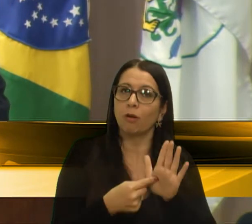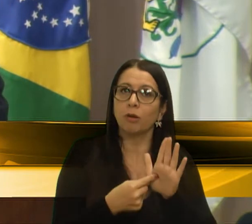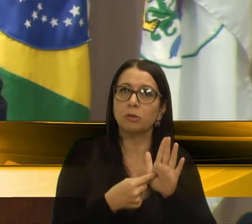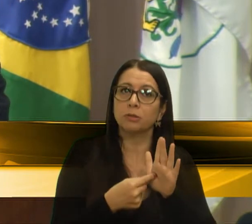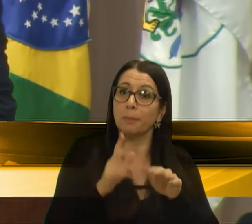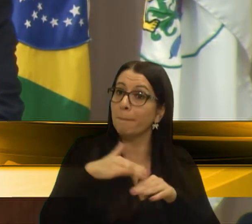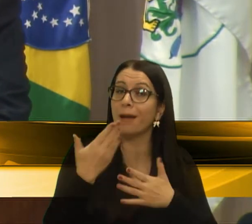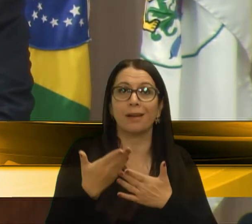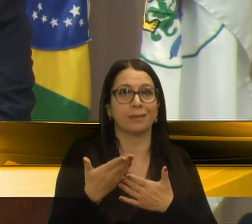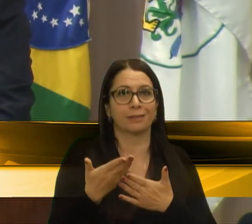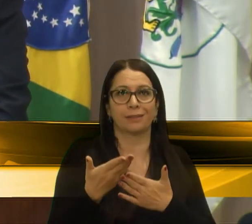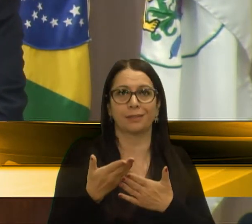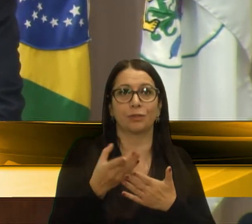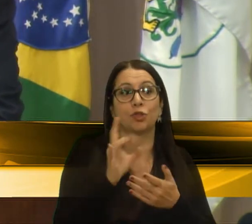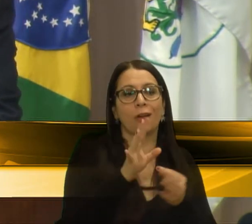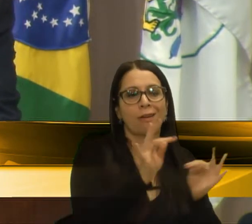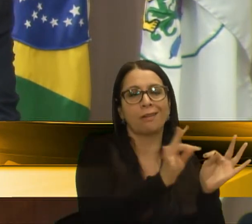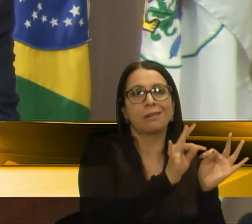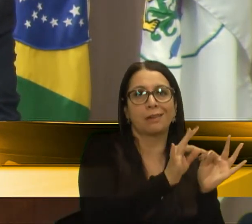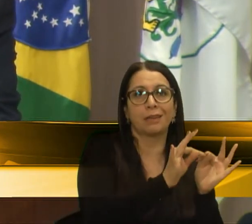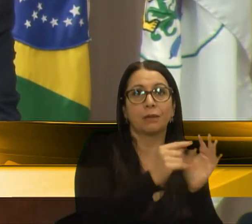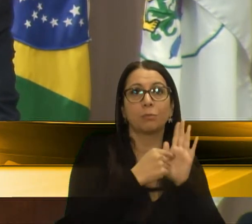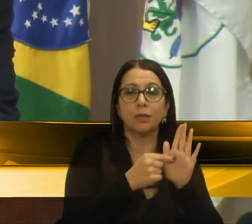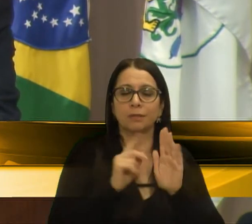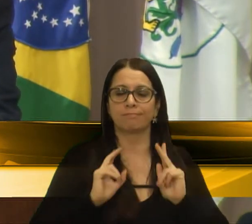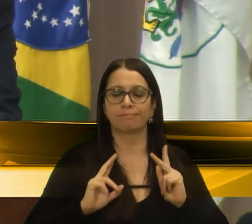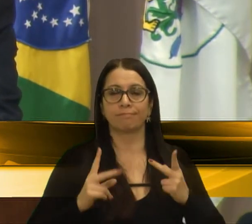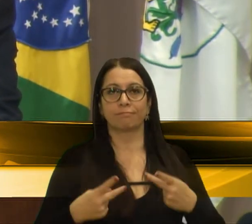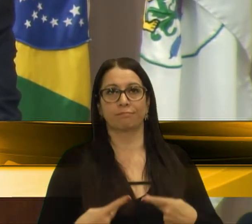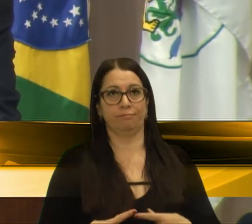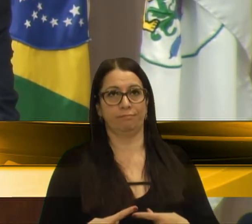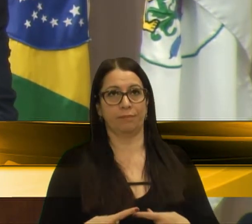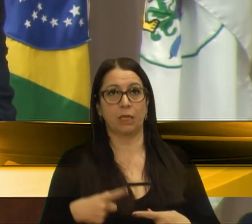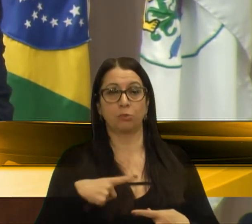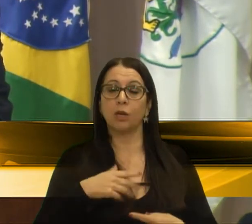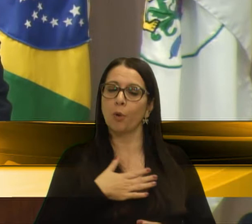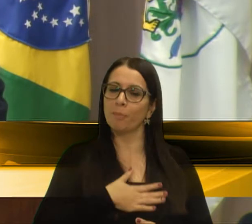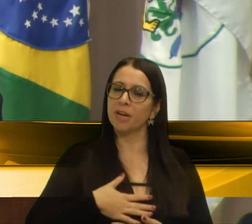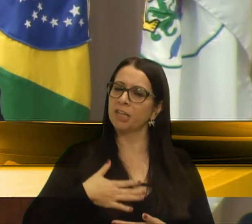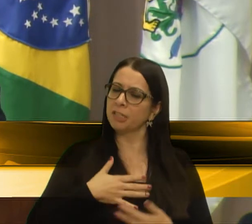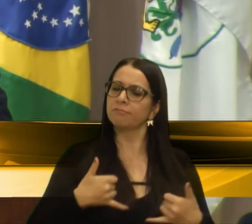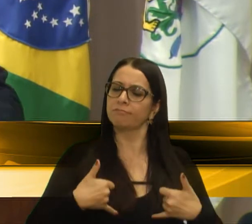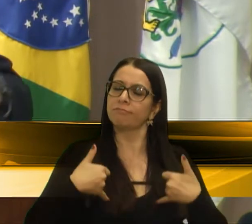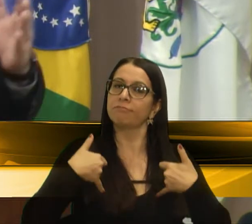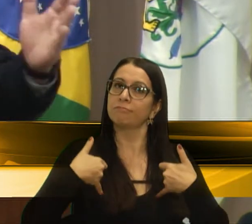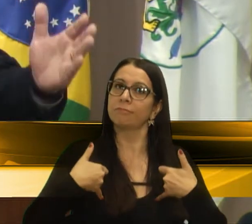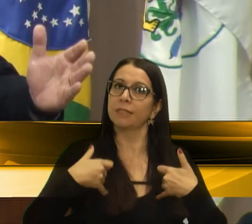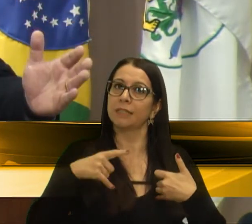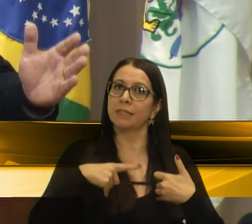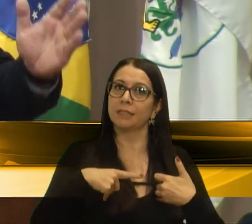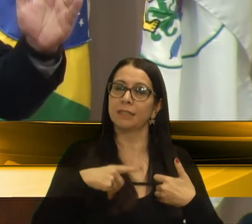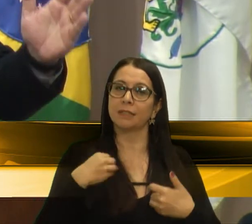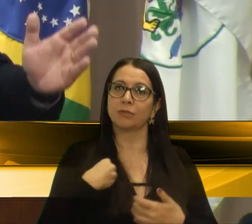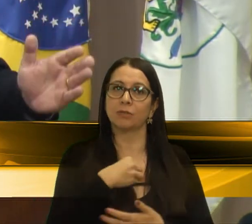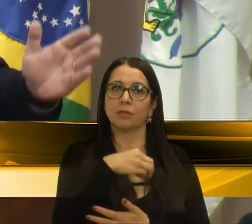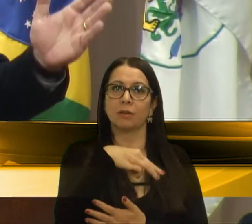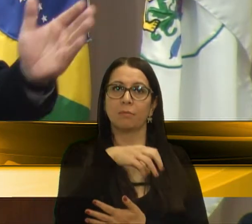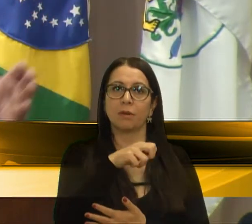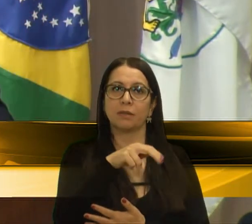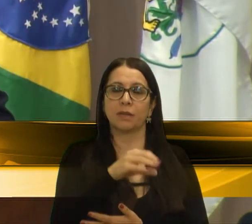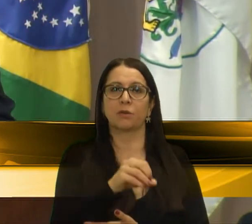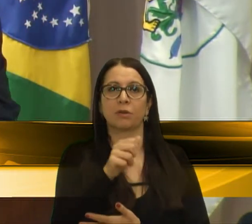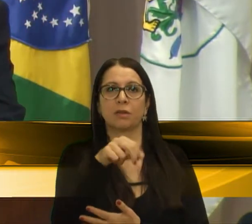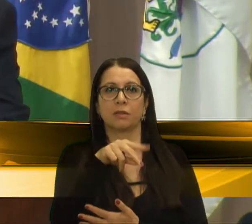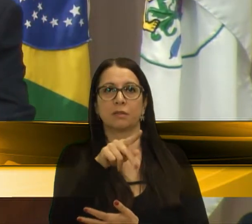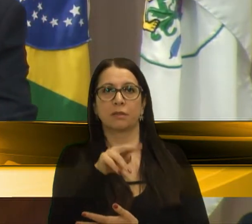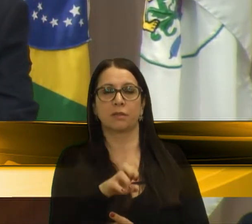muito mais que a parte técnica, trazem a parte humana. E eu tenho o maior prazer, o maior orgulho de ter o doutor André, o doutor Marcelo, a doutora